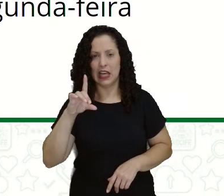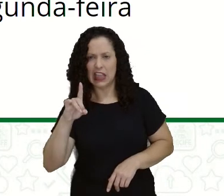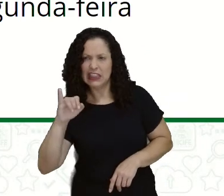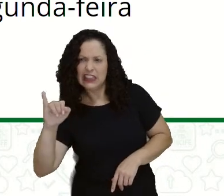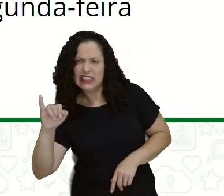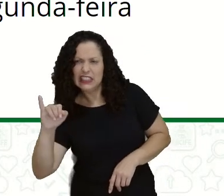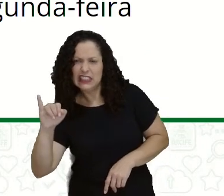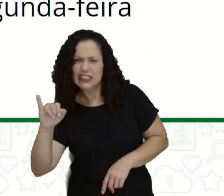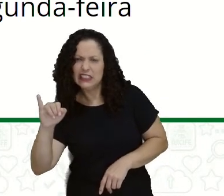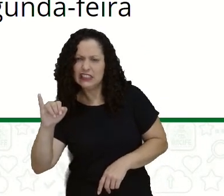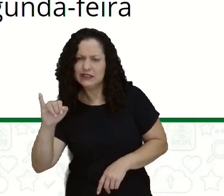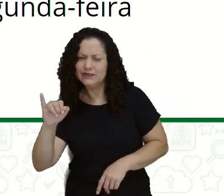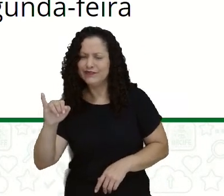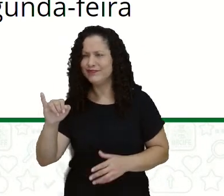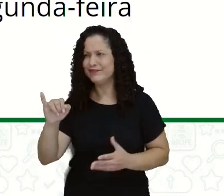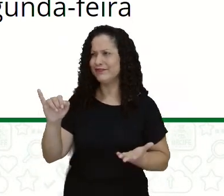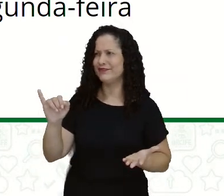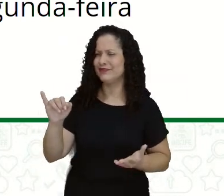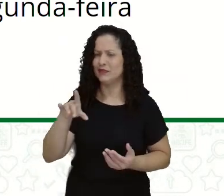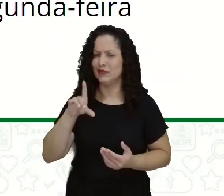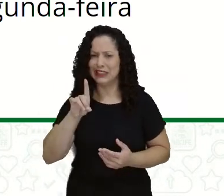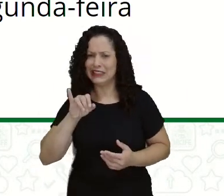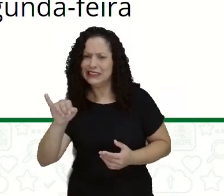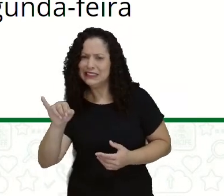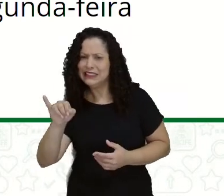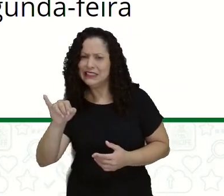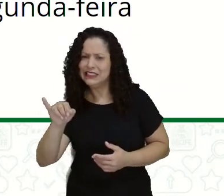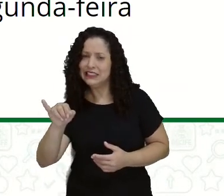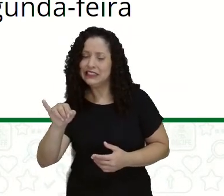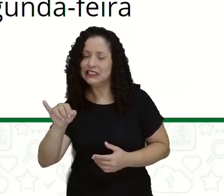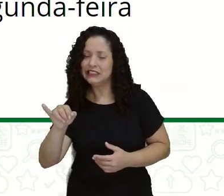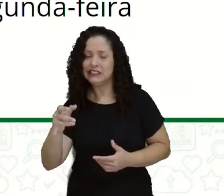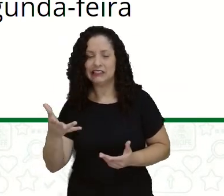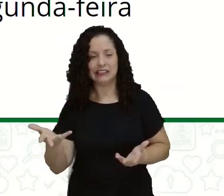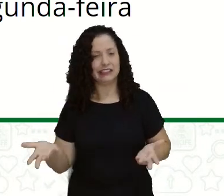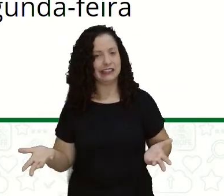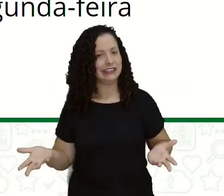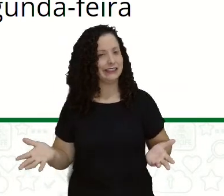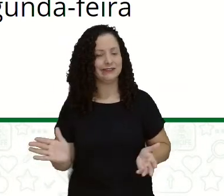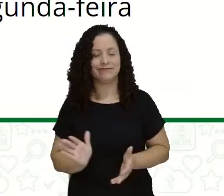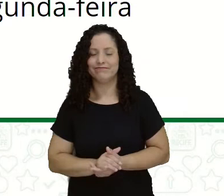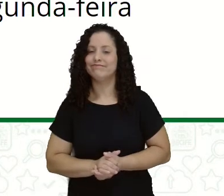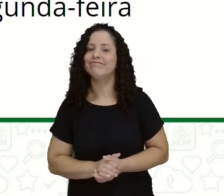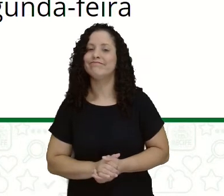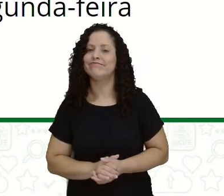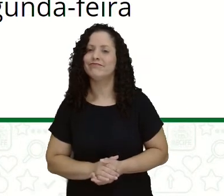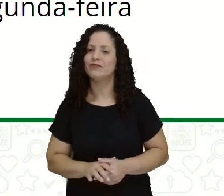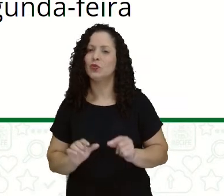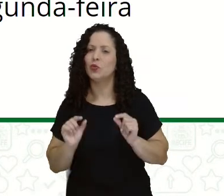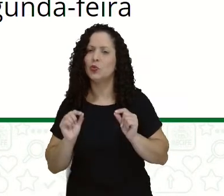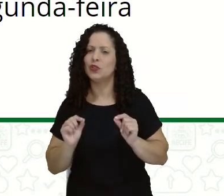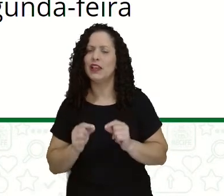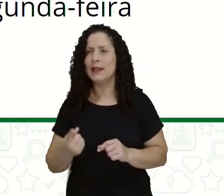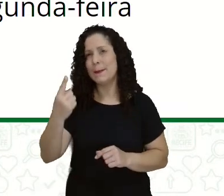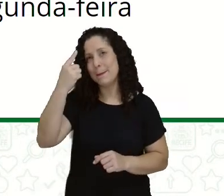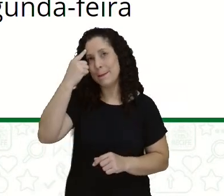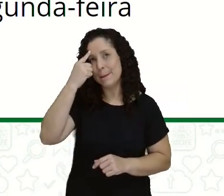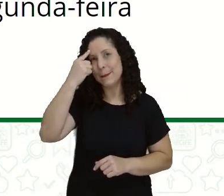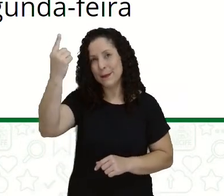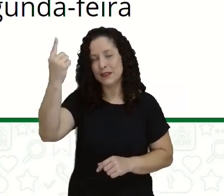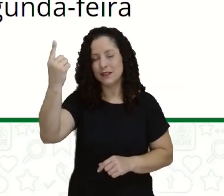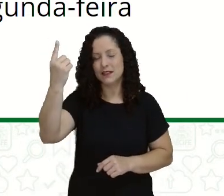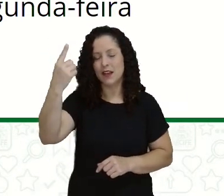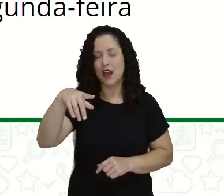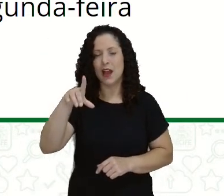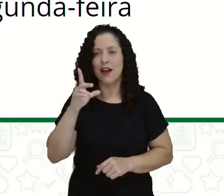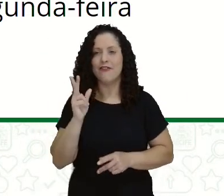Observe esse de aí que Marcílio escreveu. 19 de setembro. Ora, quando ele pensou,